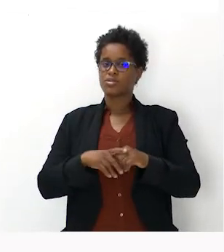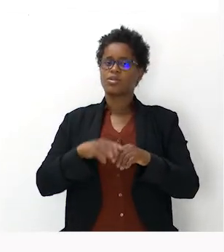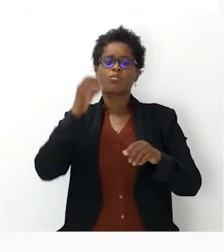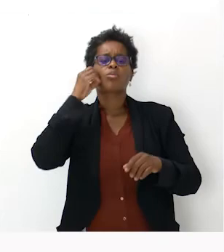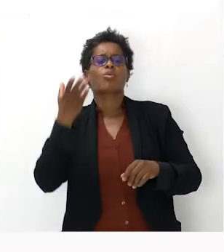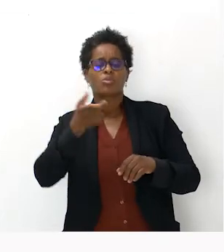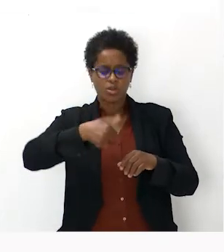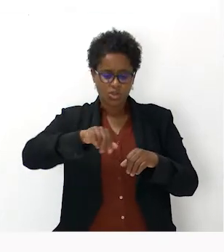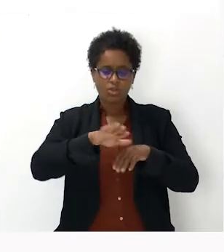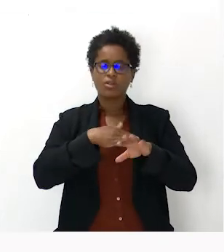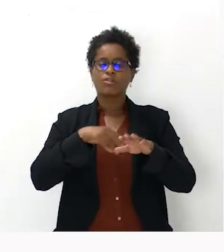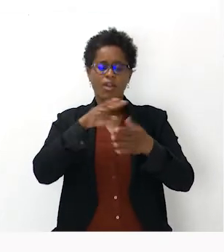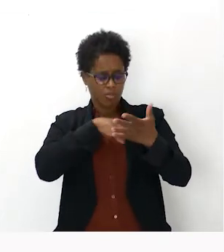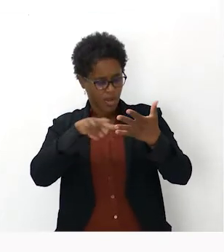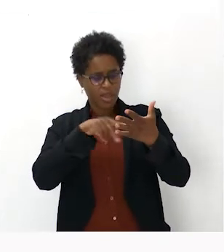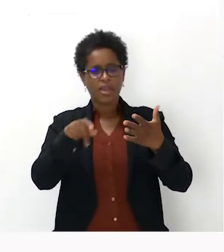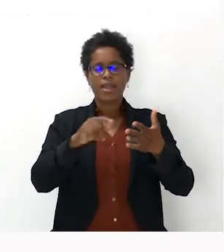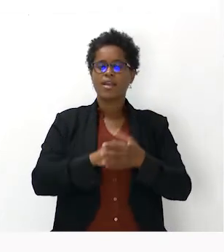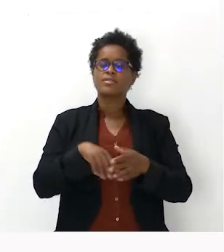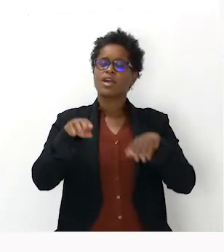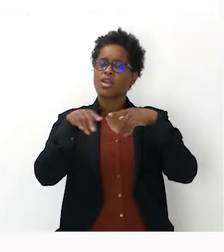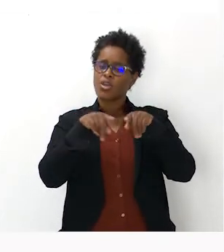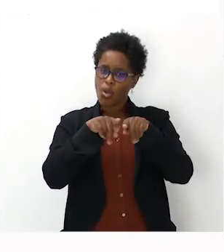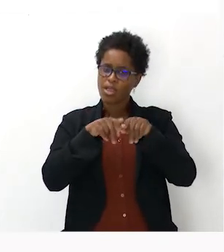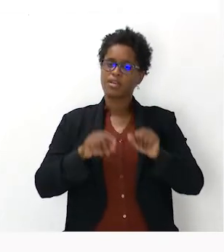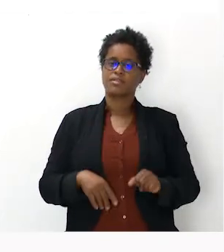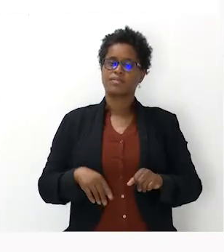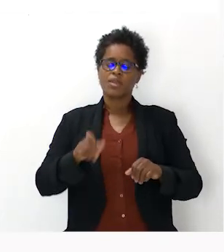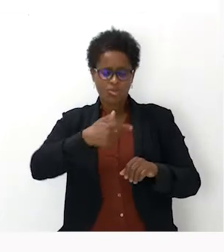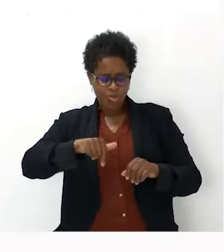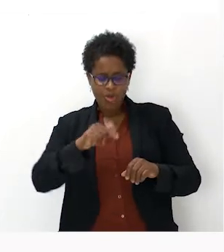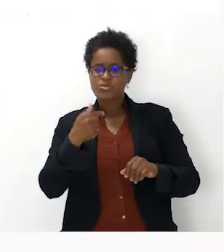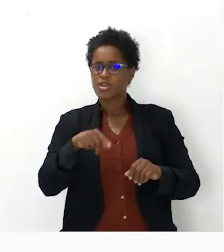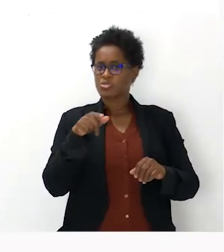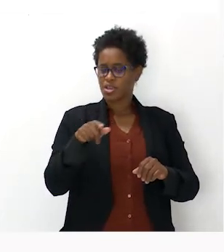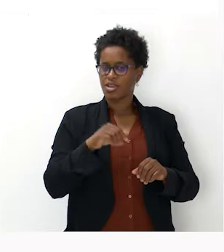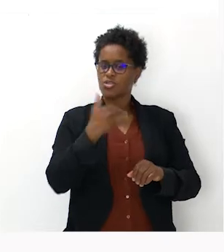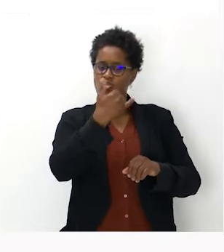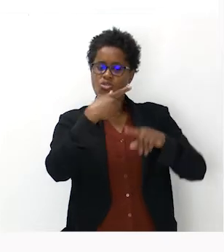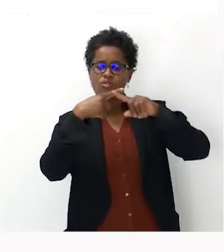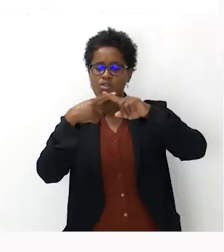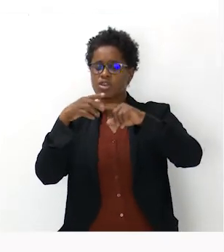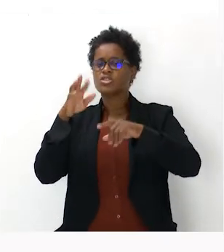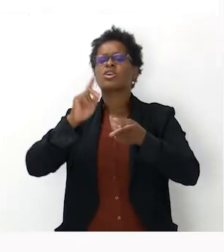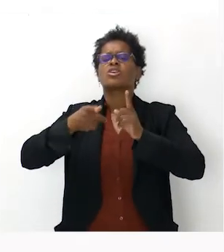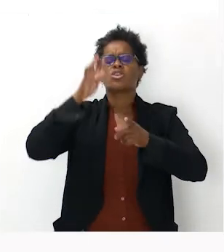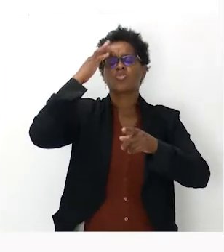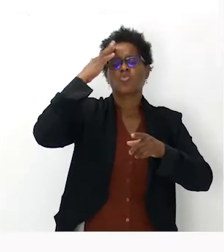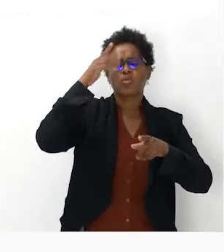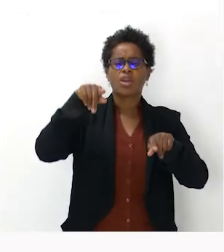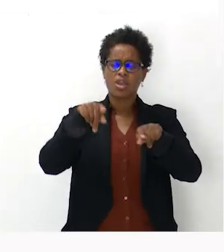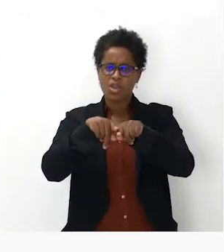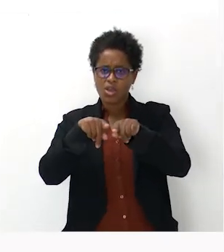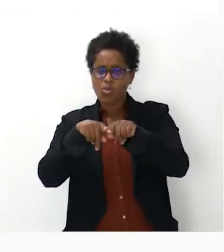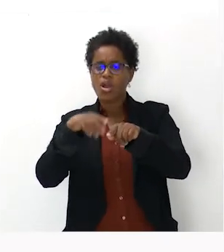nós vamos ler essa igualdade? Nós temos aqui 2 vezes que número é